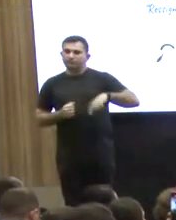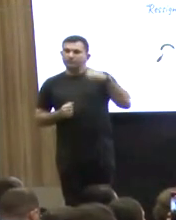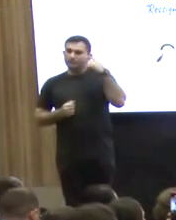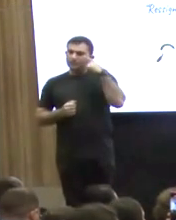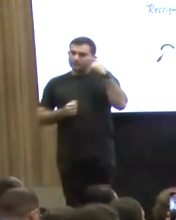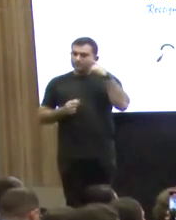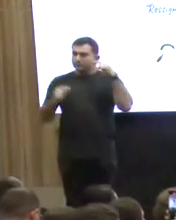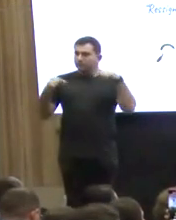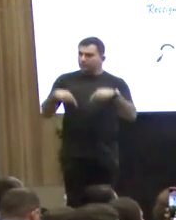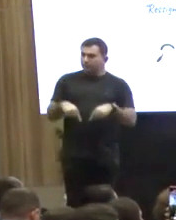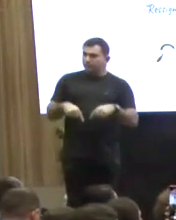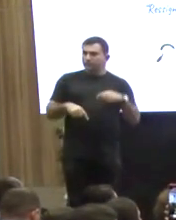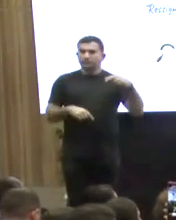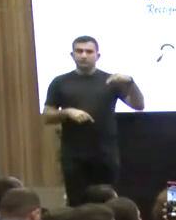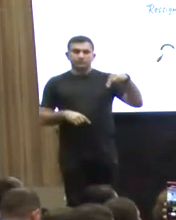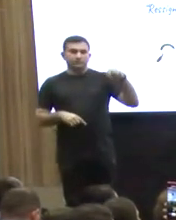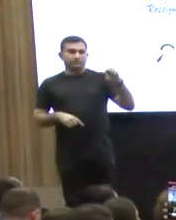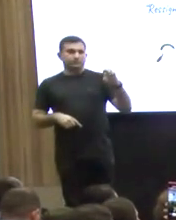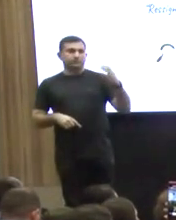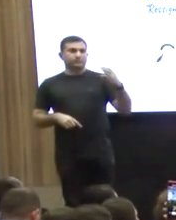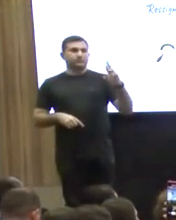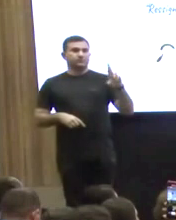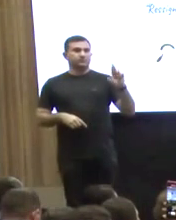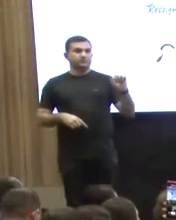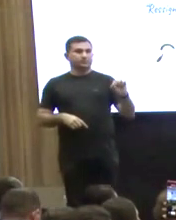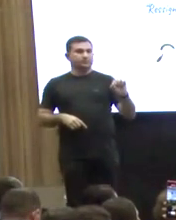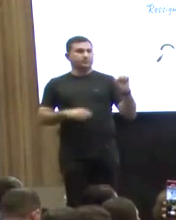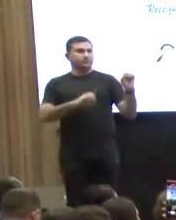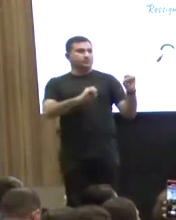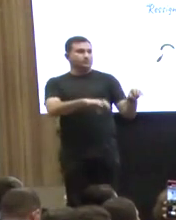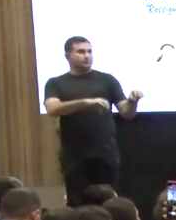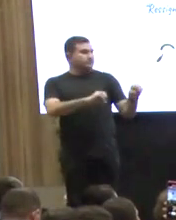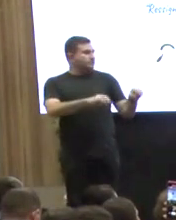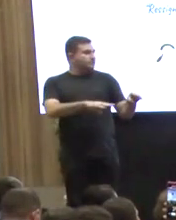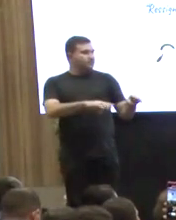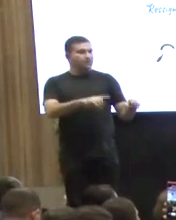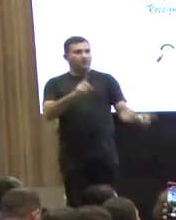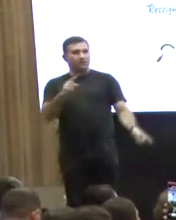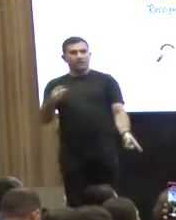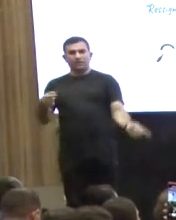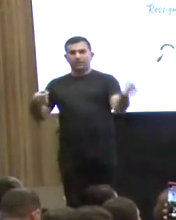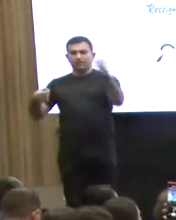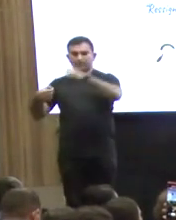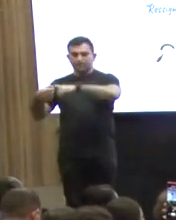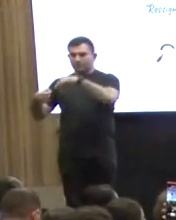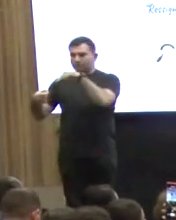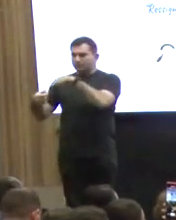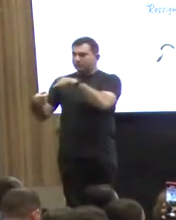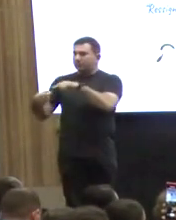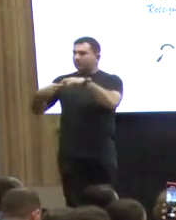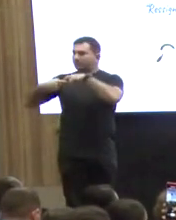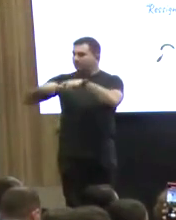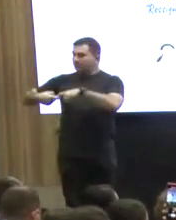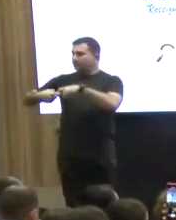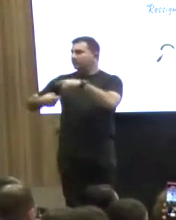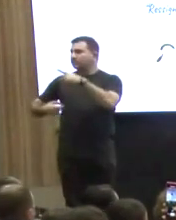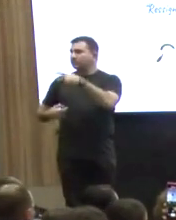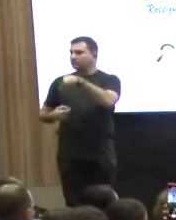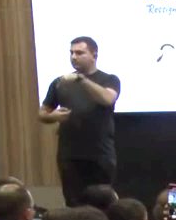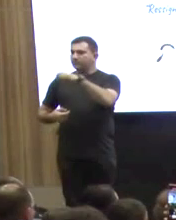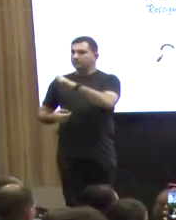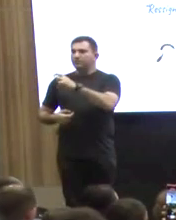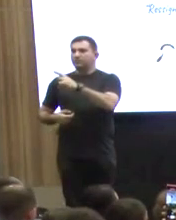podemos pensar que essas discussões todas acontecem do lado de fora da escola e dentro da escola não. Não é isso? Então, quando a